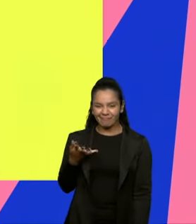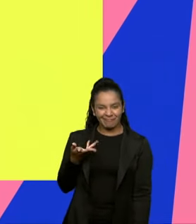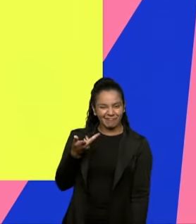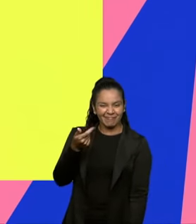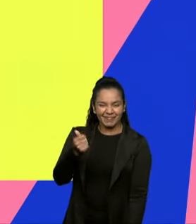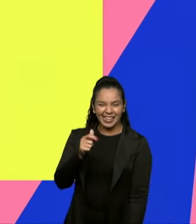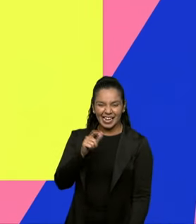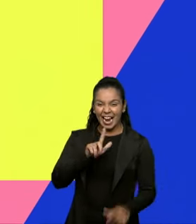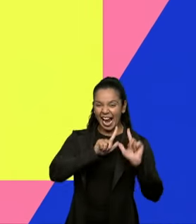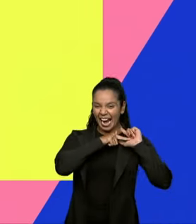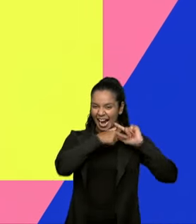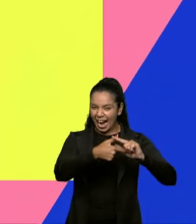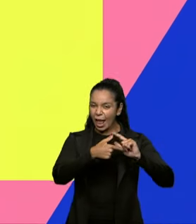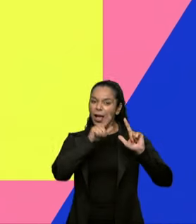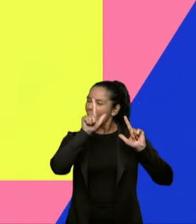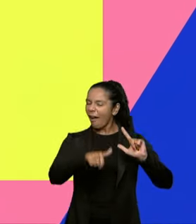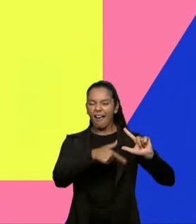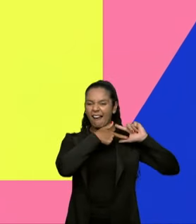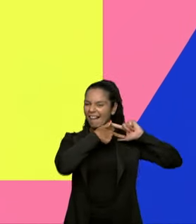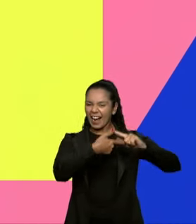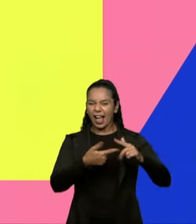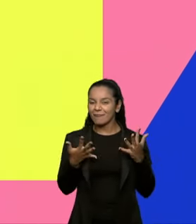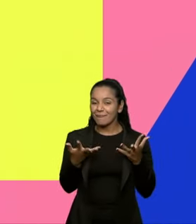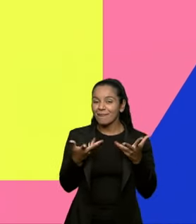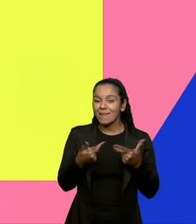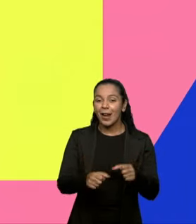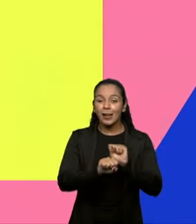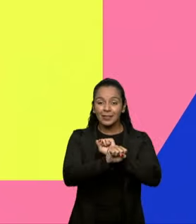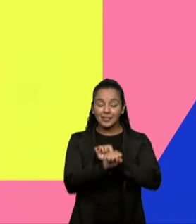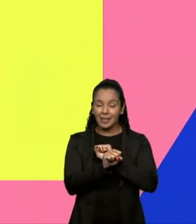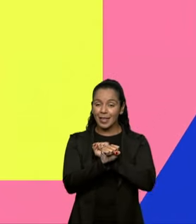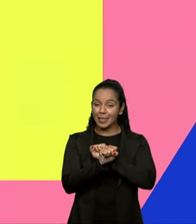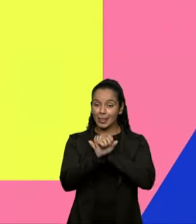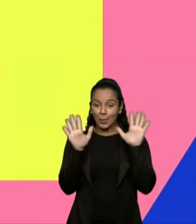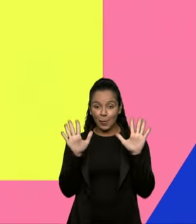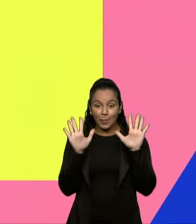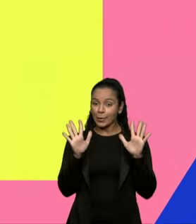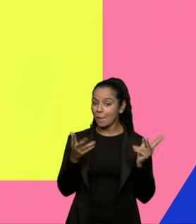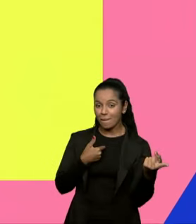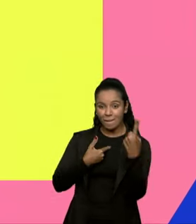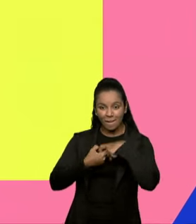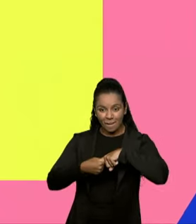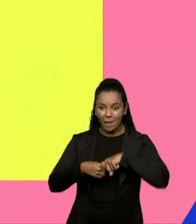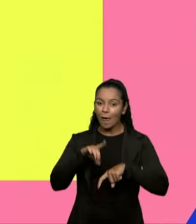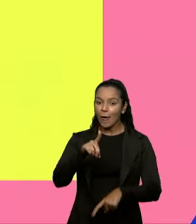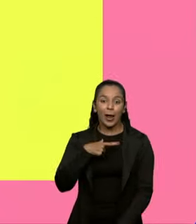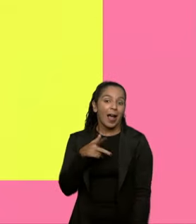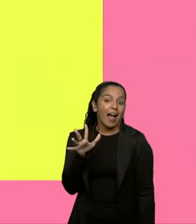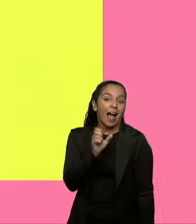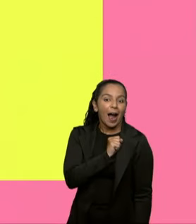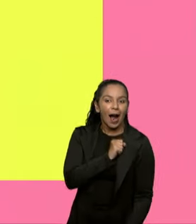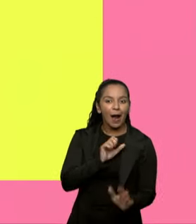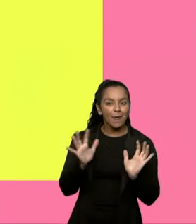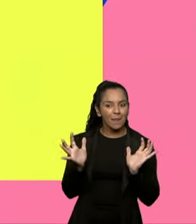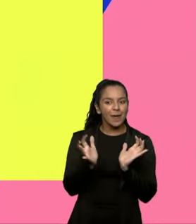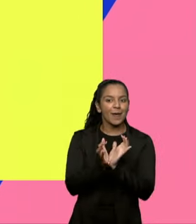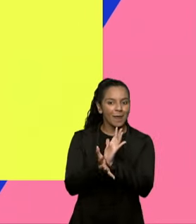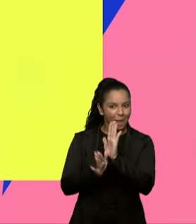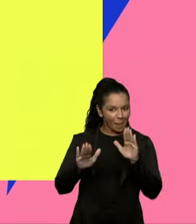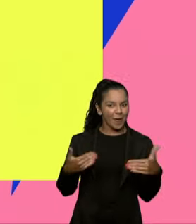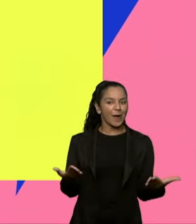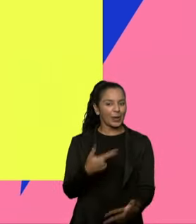um clássico. Que maravilha. O Sem Censura está de volta. Aliás, eu tô amando demais esse time de hoje. Viu, meninos?